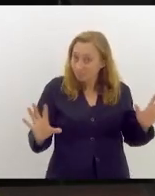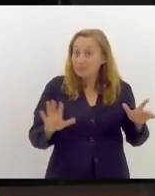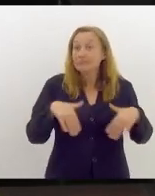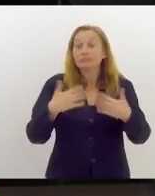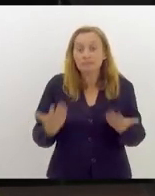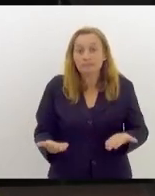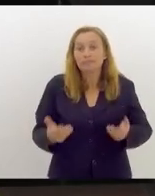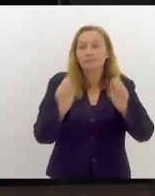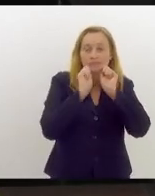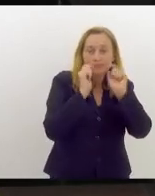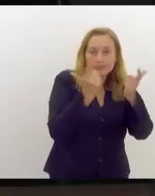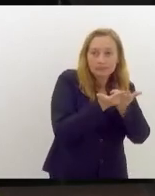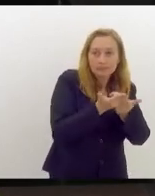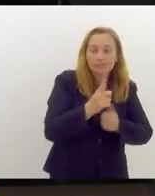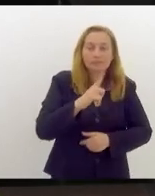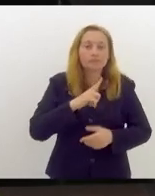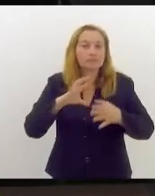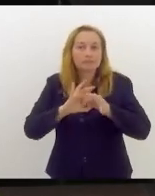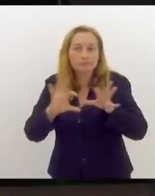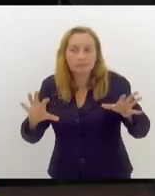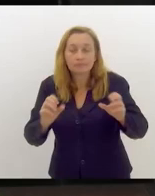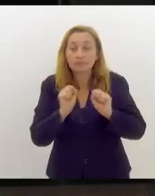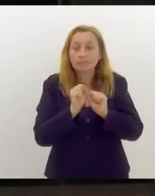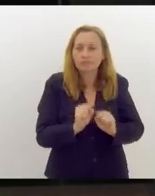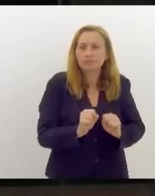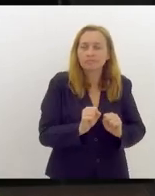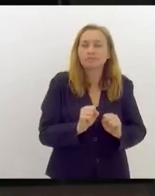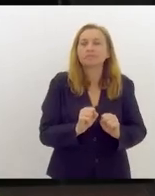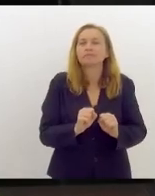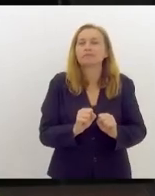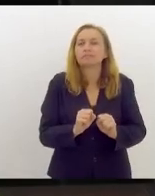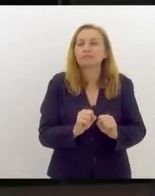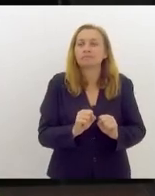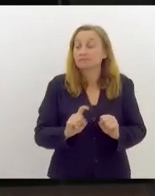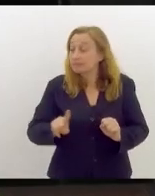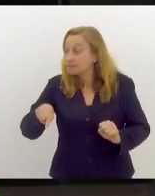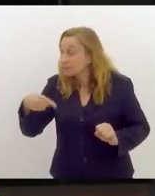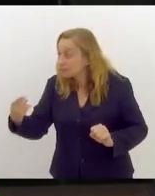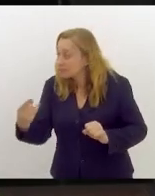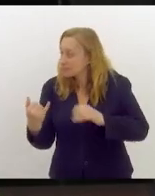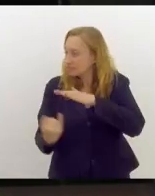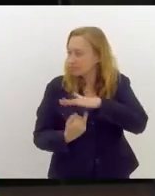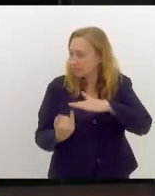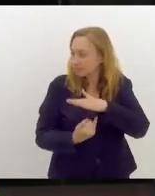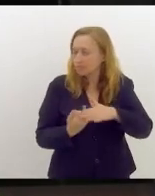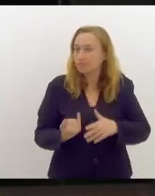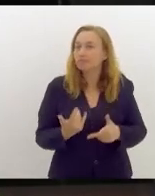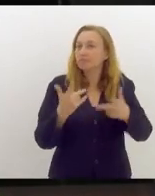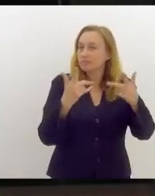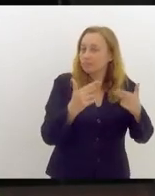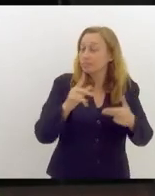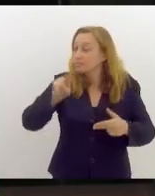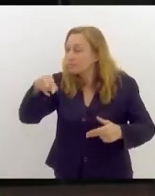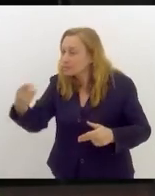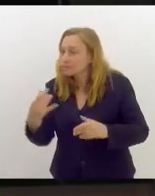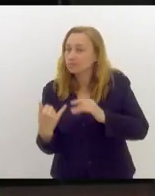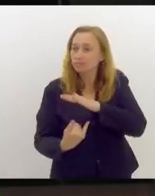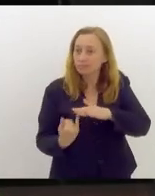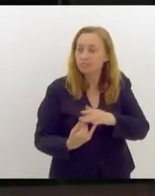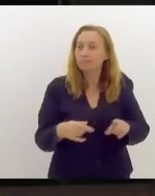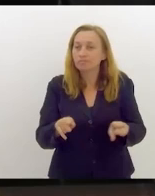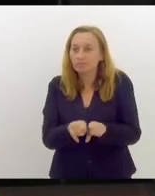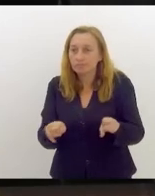Assembleia Legislativa tem autonomia de poder de antes das outras instituições Assim como as outras instituições